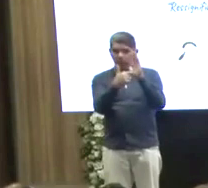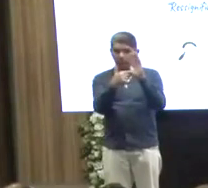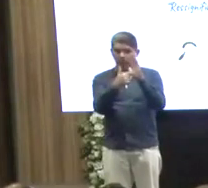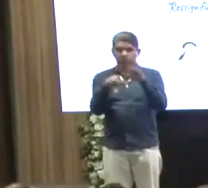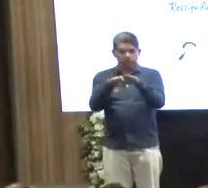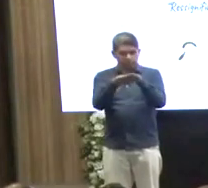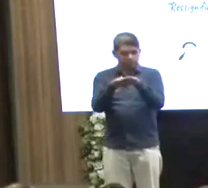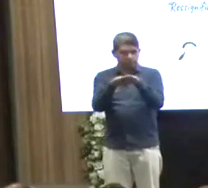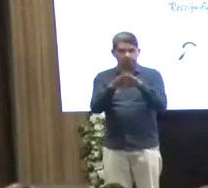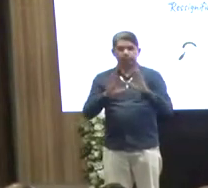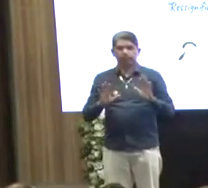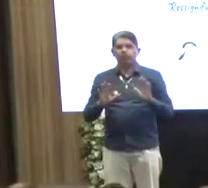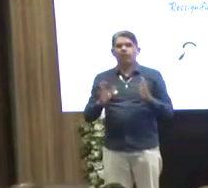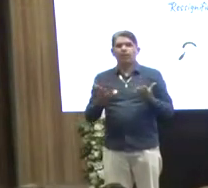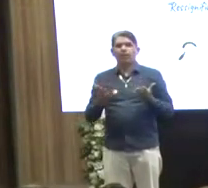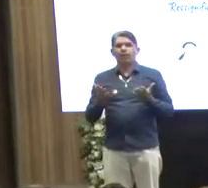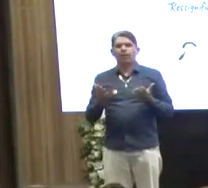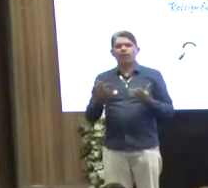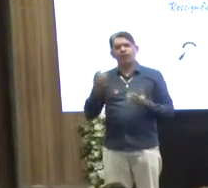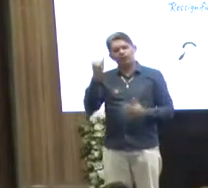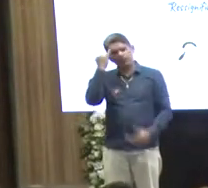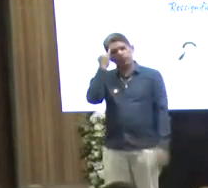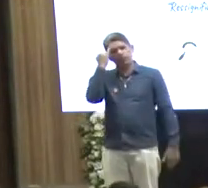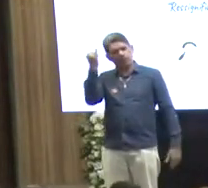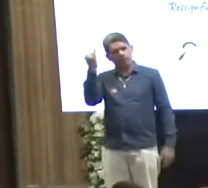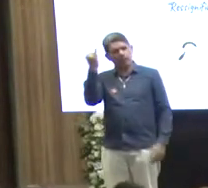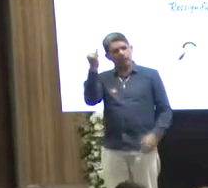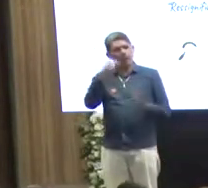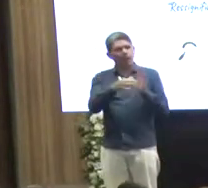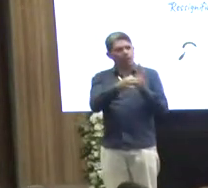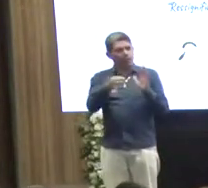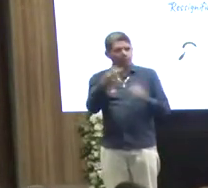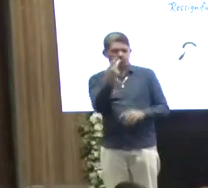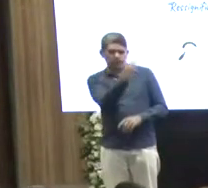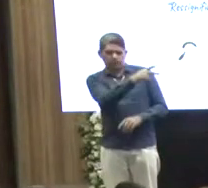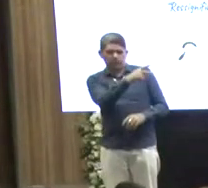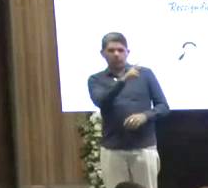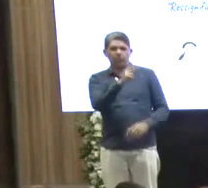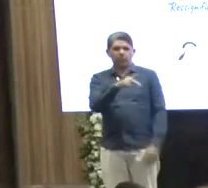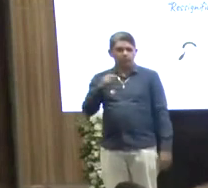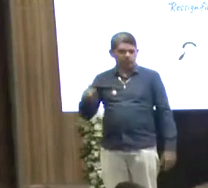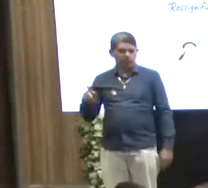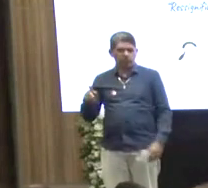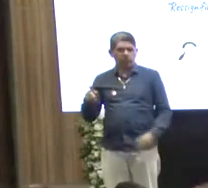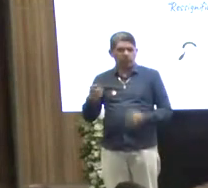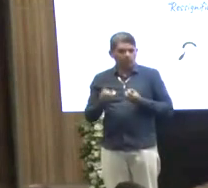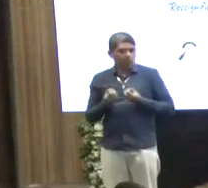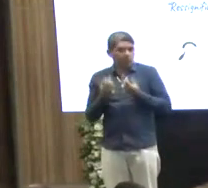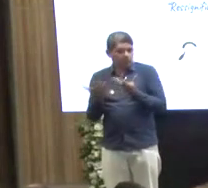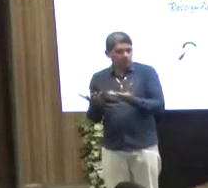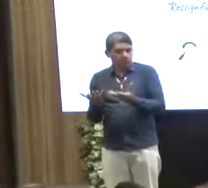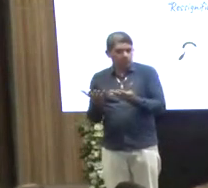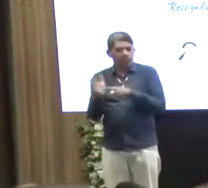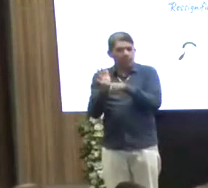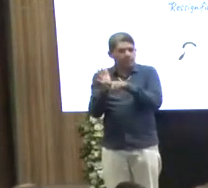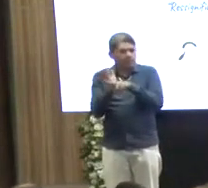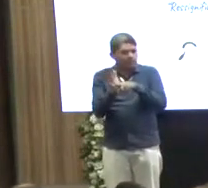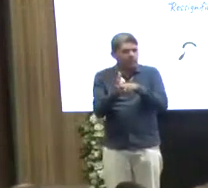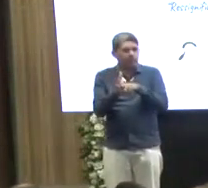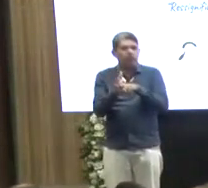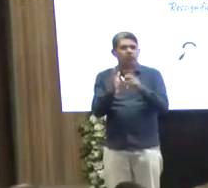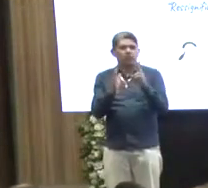comemora datas. A gente vem estudando, o motivo de estar aqui, justamente para alinhar o nosso currículo.